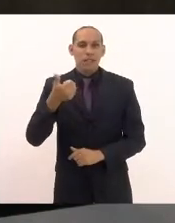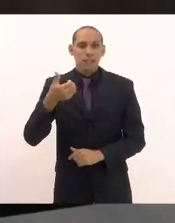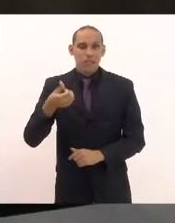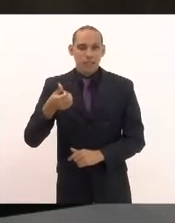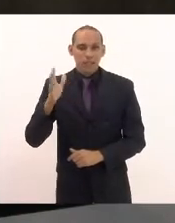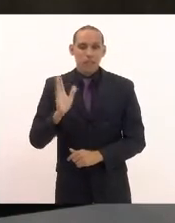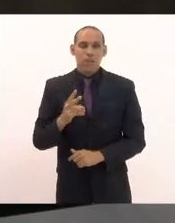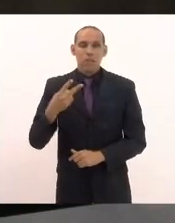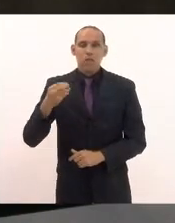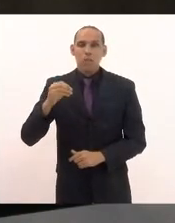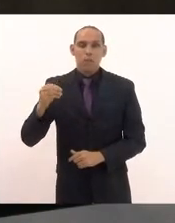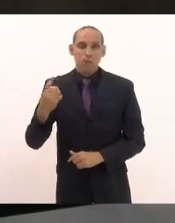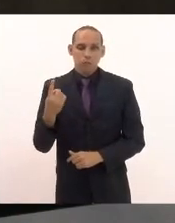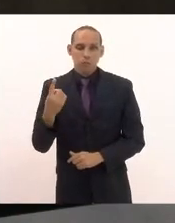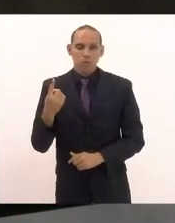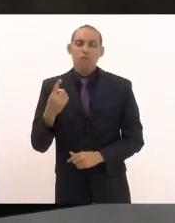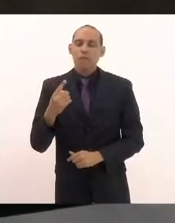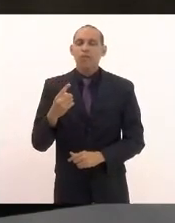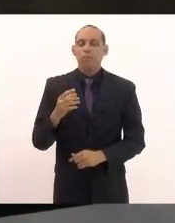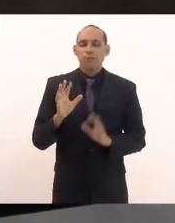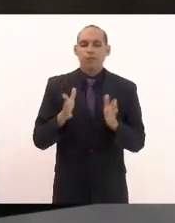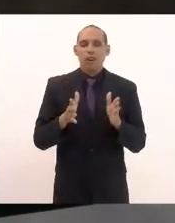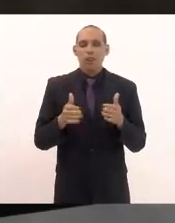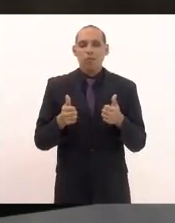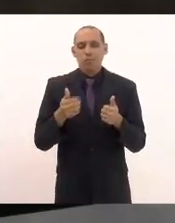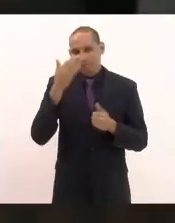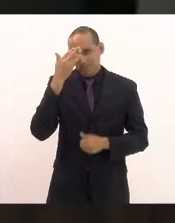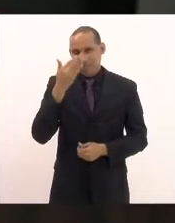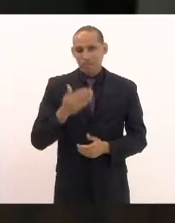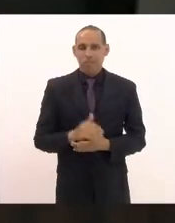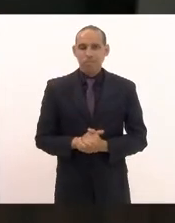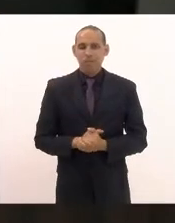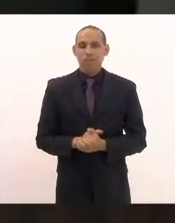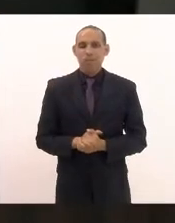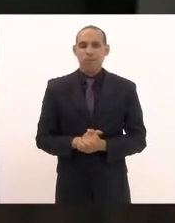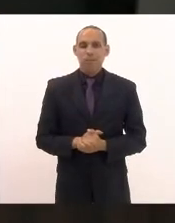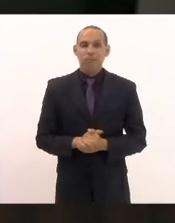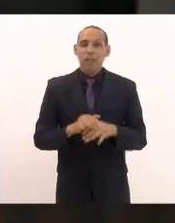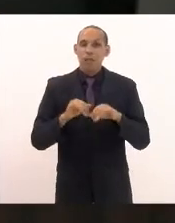4616-2001. Está consignado. Muito obrigado. Anuncio.